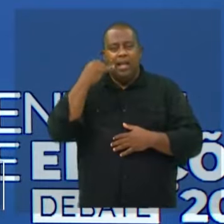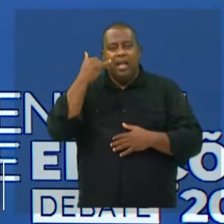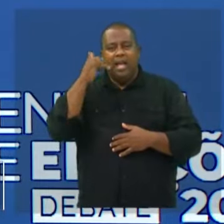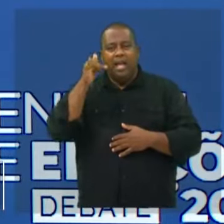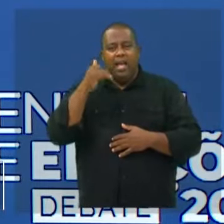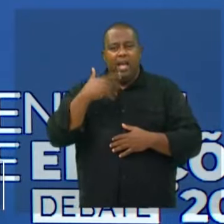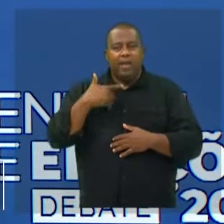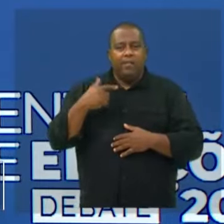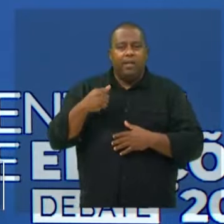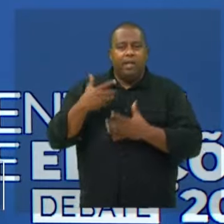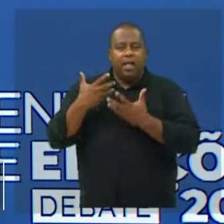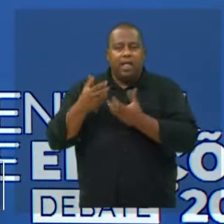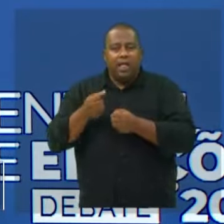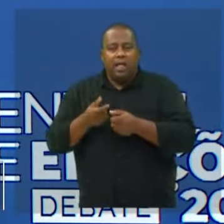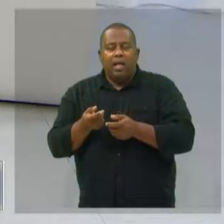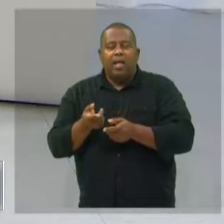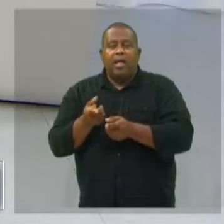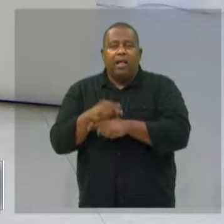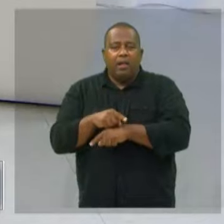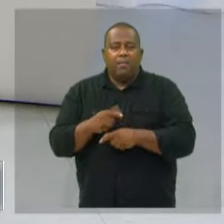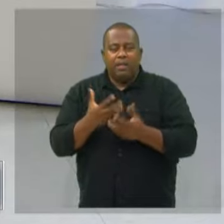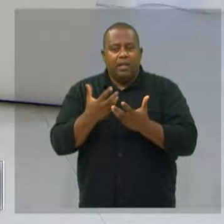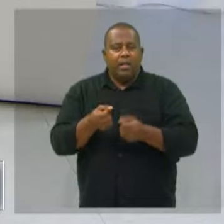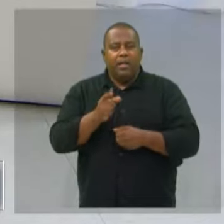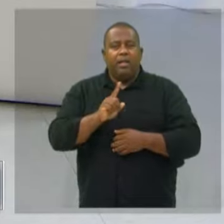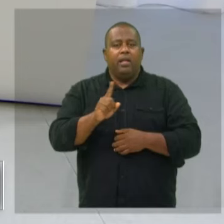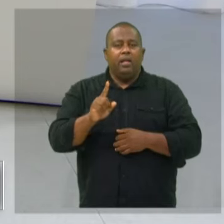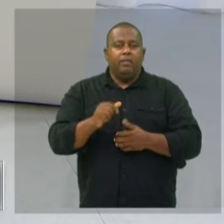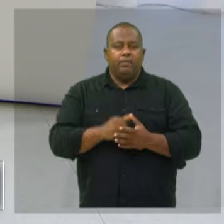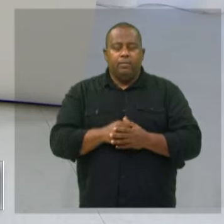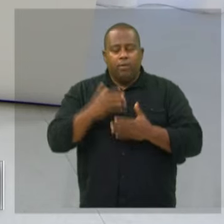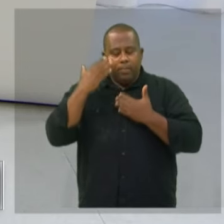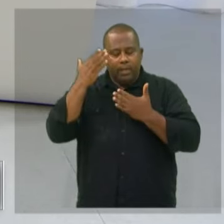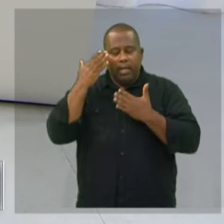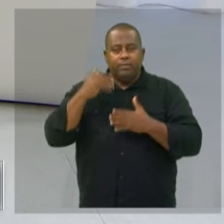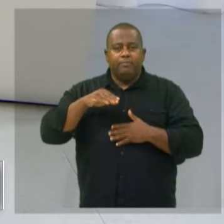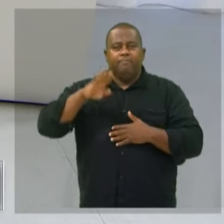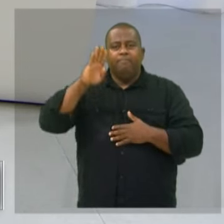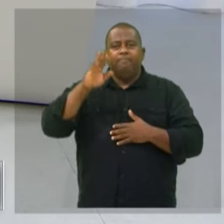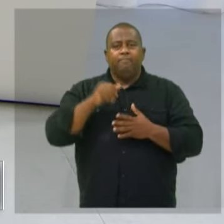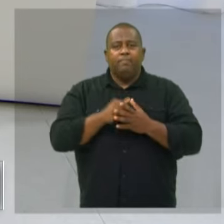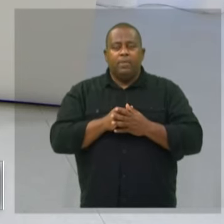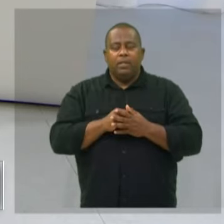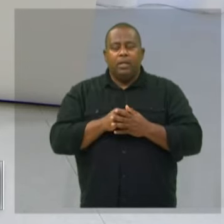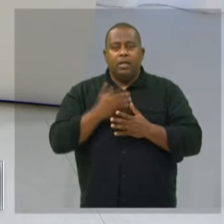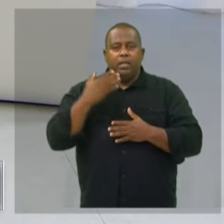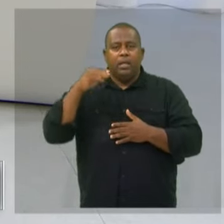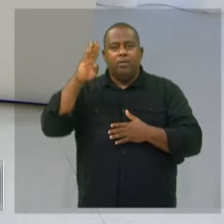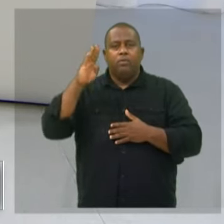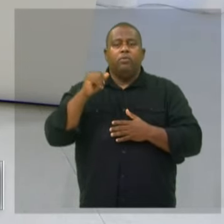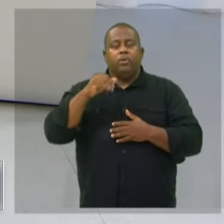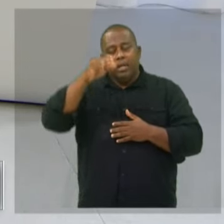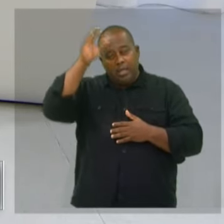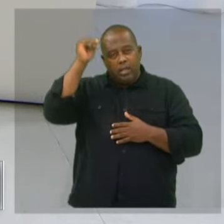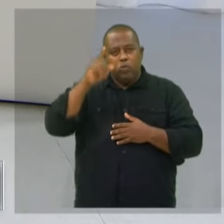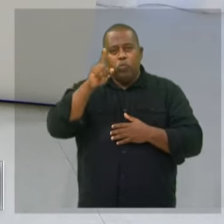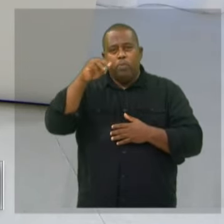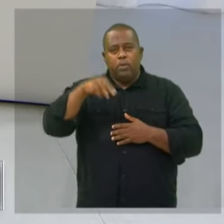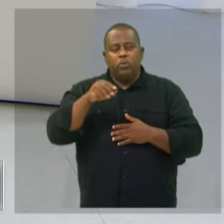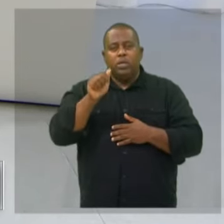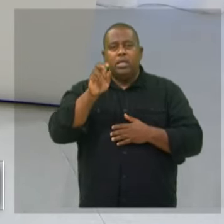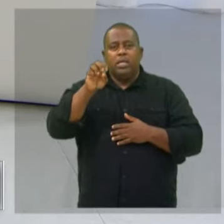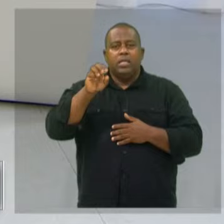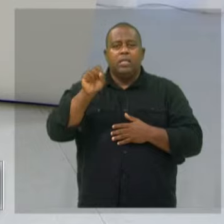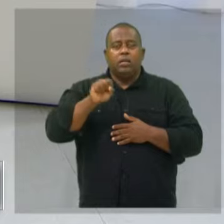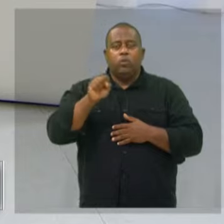não aja com corrupção para que esse dinheiro sobre e a população muito obgado candidato Caetano tem agora 1 minuto e 15 segundos para